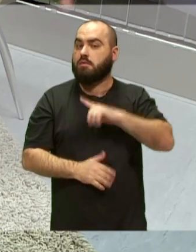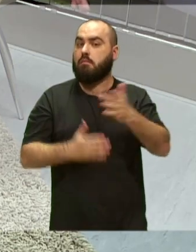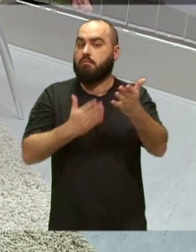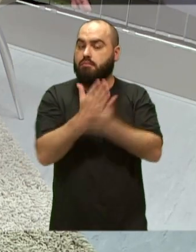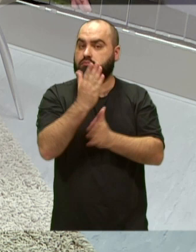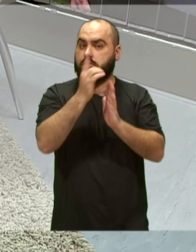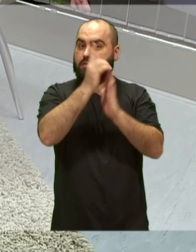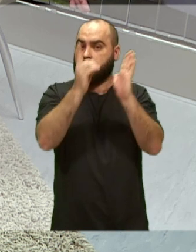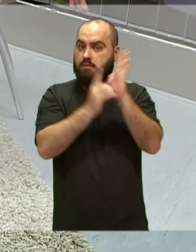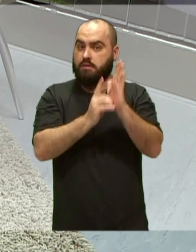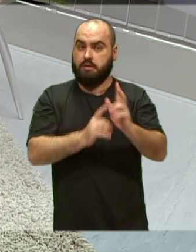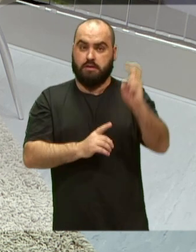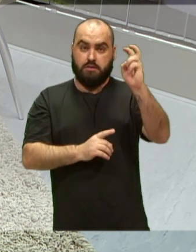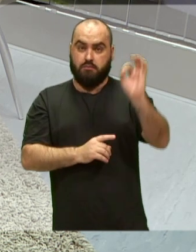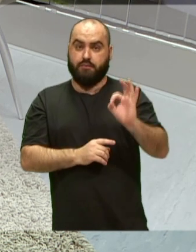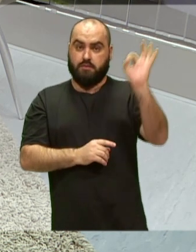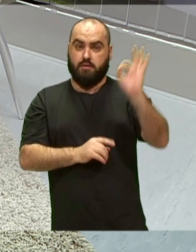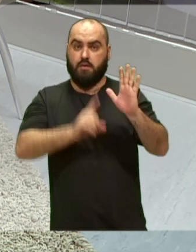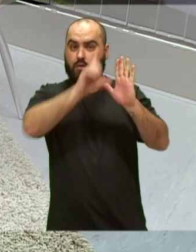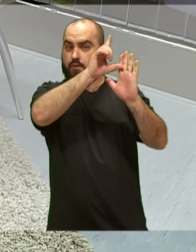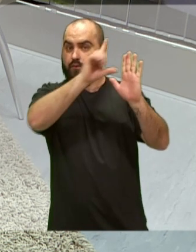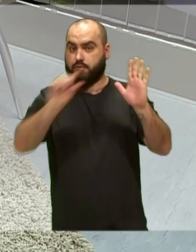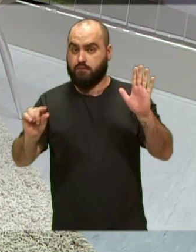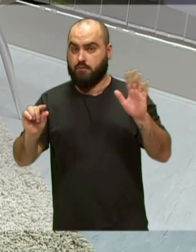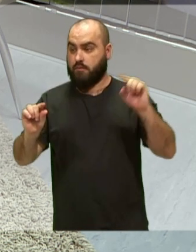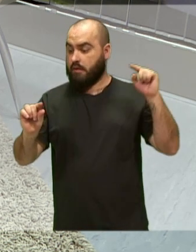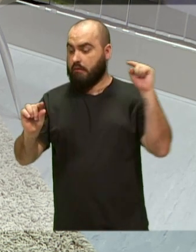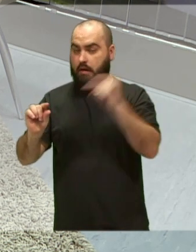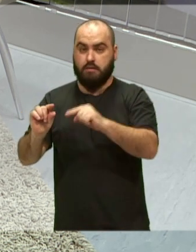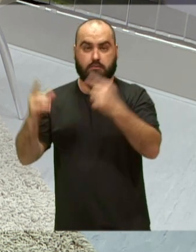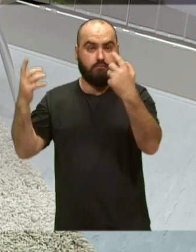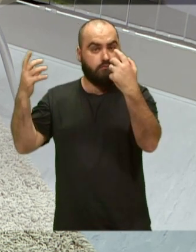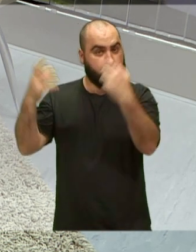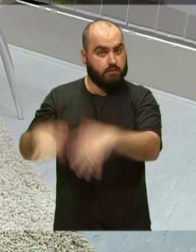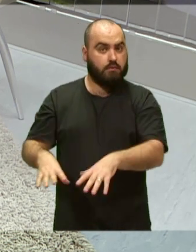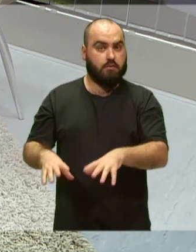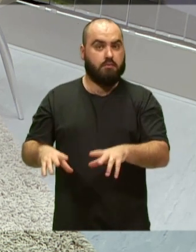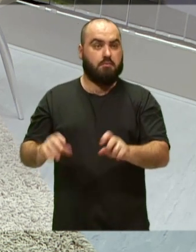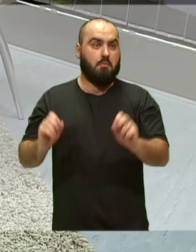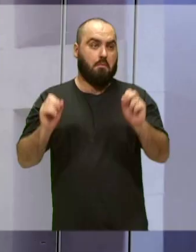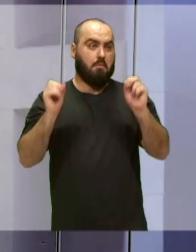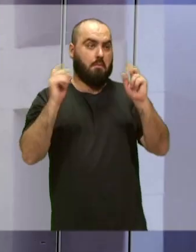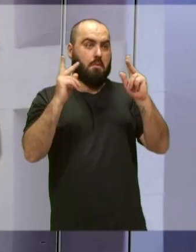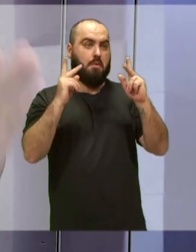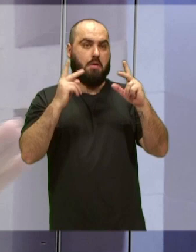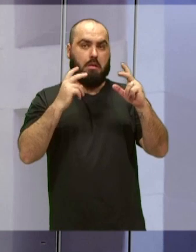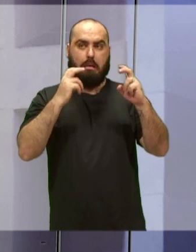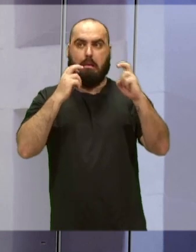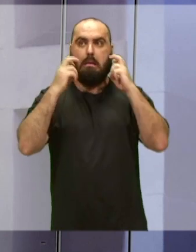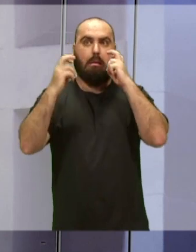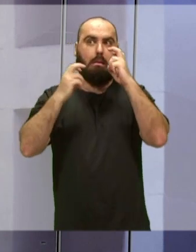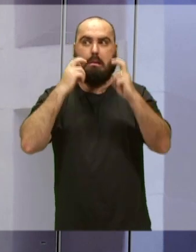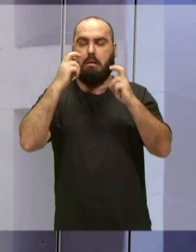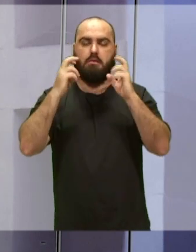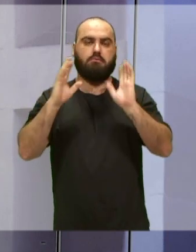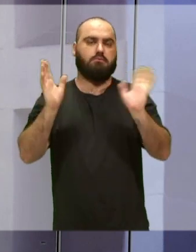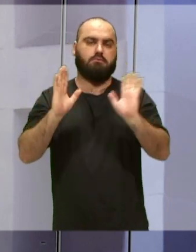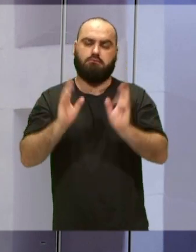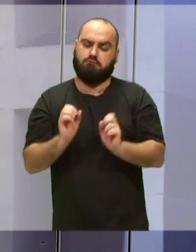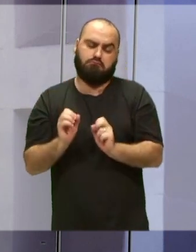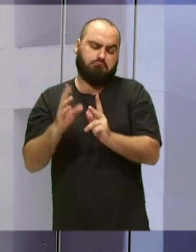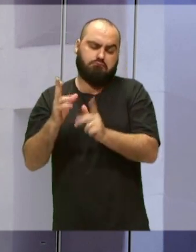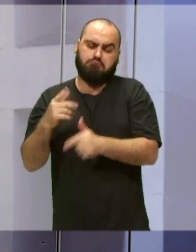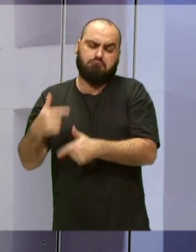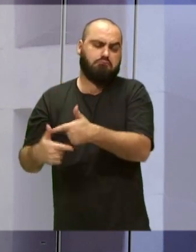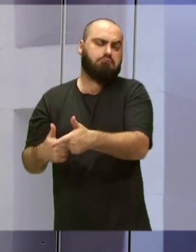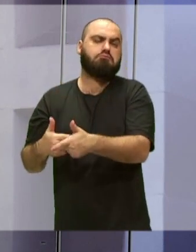decreto a gente passou por 5% essa Eles derrubaram mas eu não fiz nenhum escândalo não fiz mexi com nada a gente tocou tranquilo